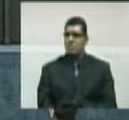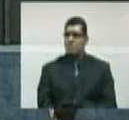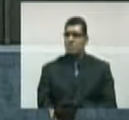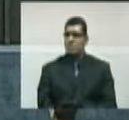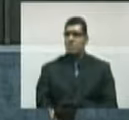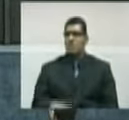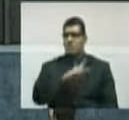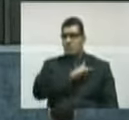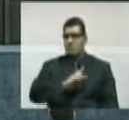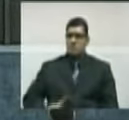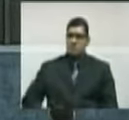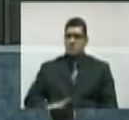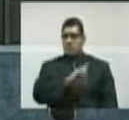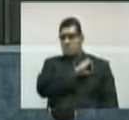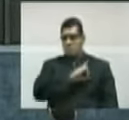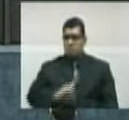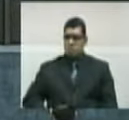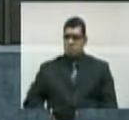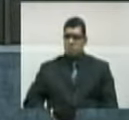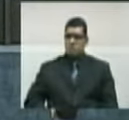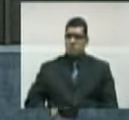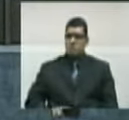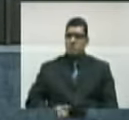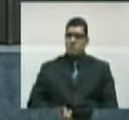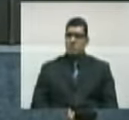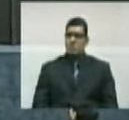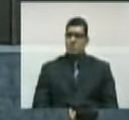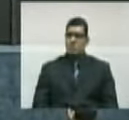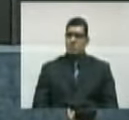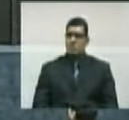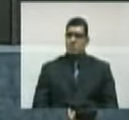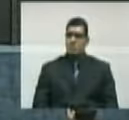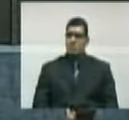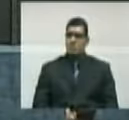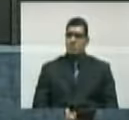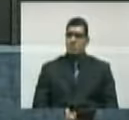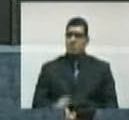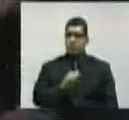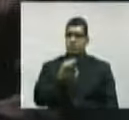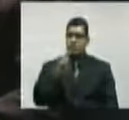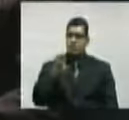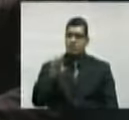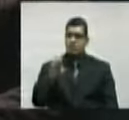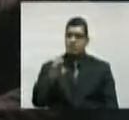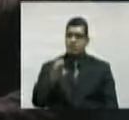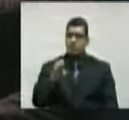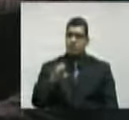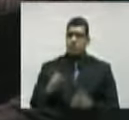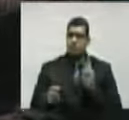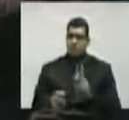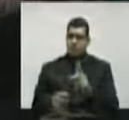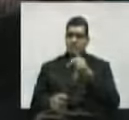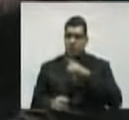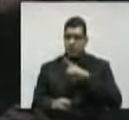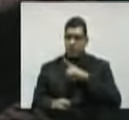Senhor presidente, senhores deputados, senhoras deputadas, telespectadores da TV Assembleia, eu sempre